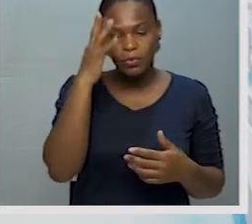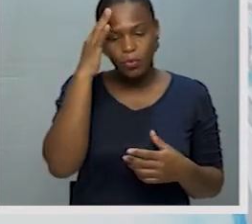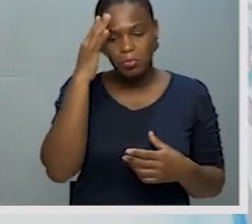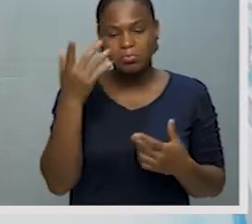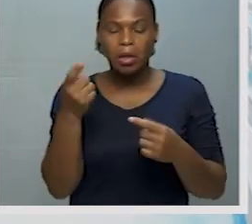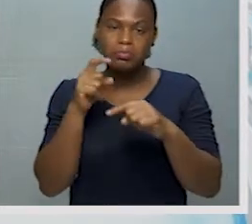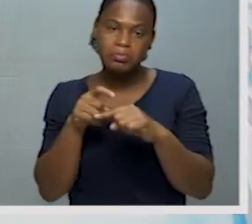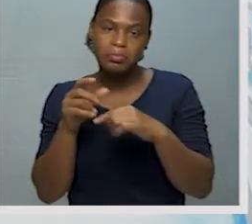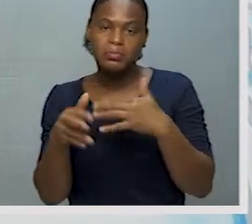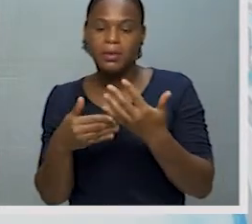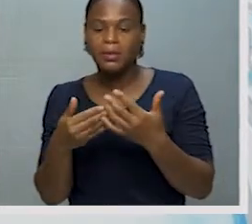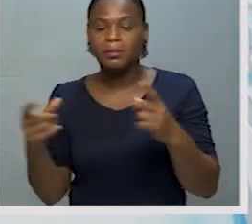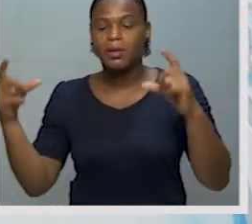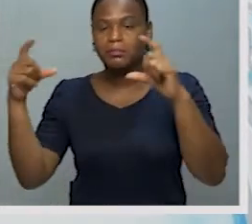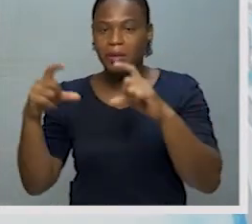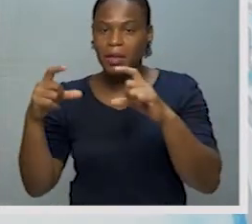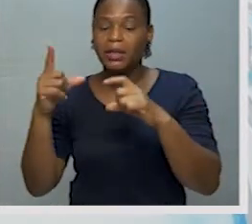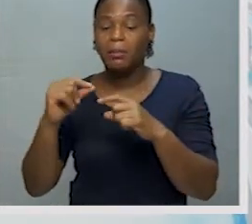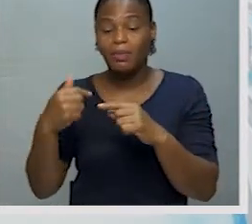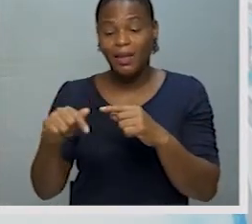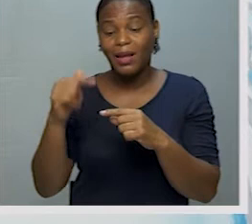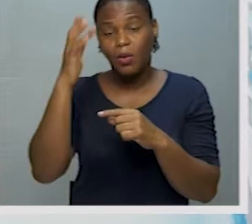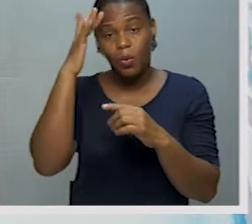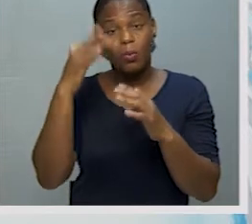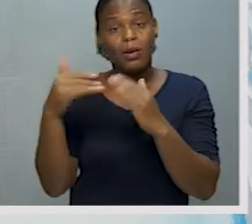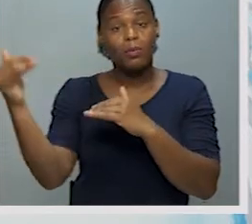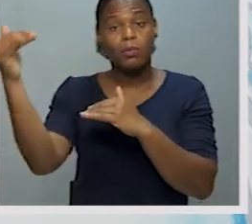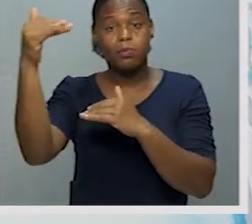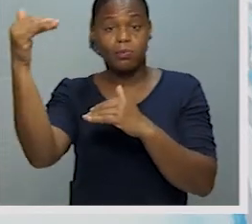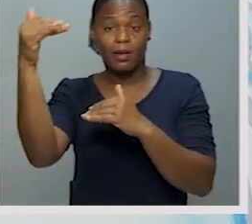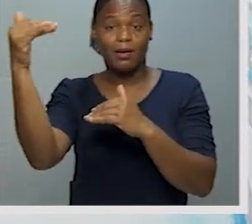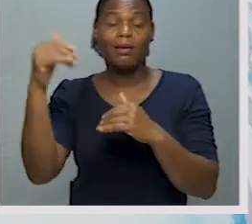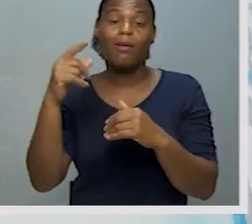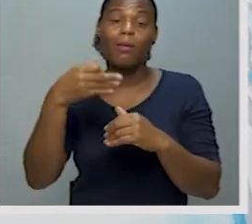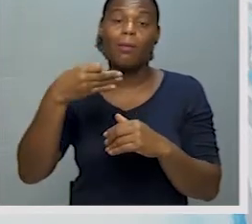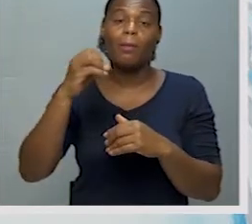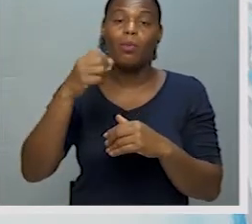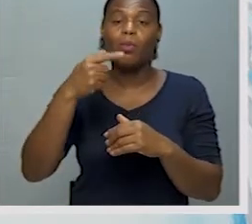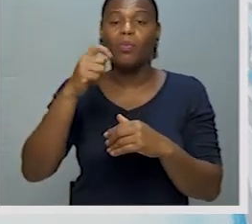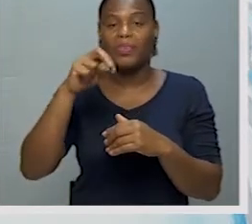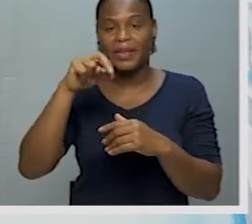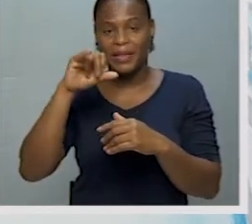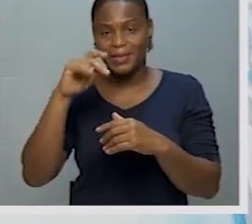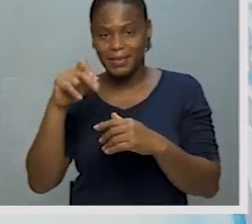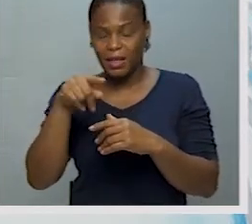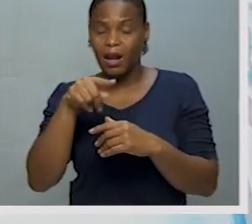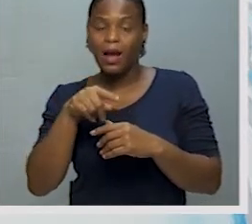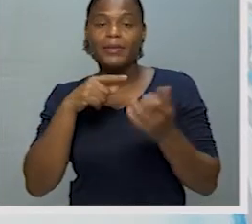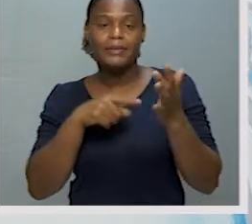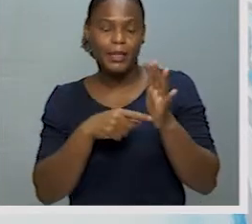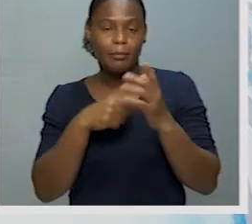Temos operações, temos os parênteses e temos também uma potência. Então, é um exemplo de